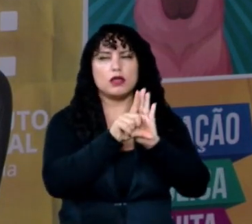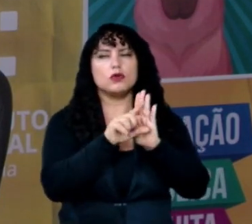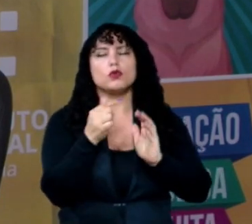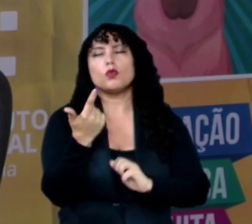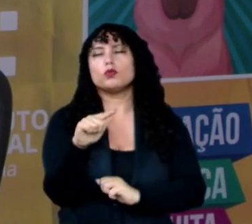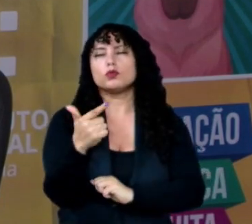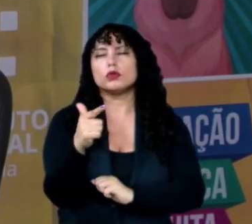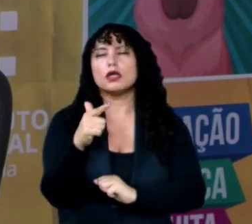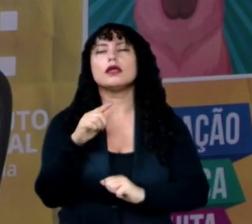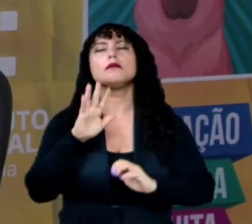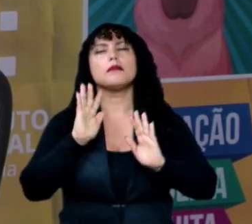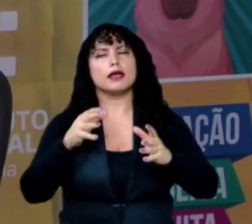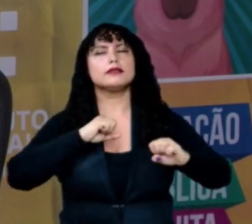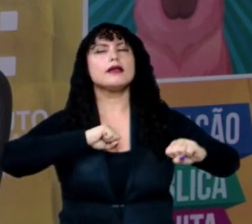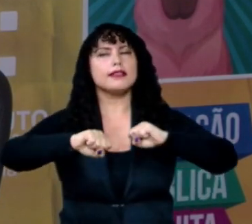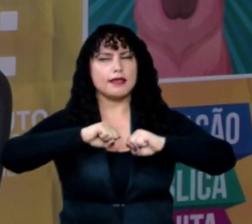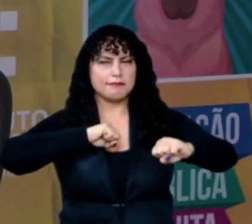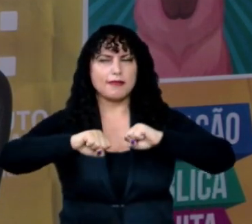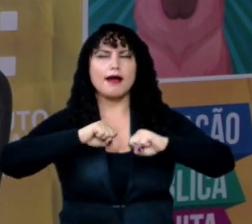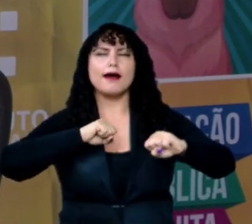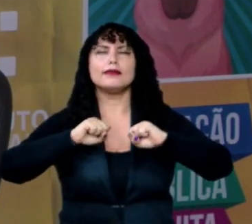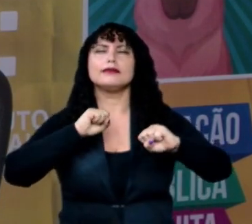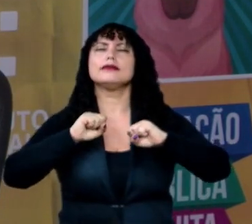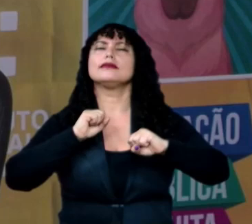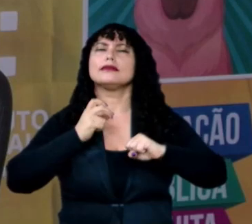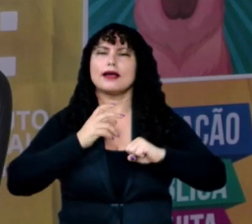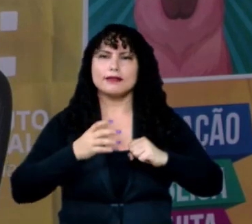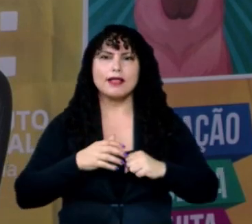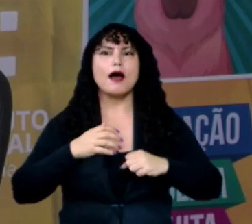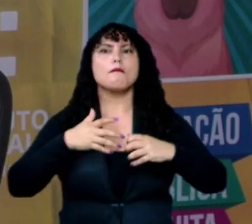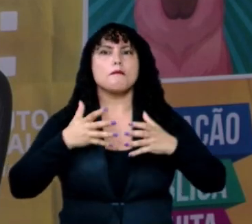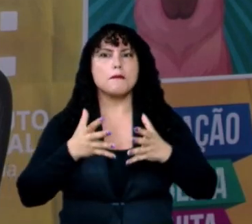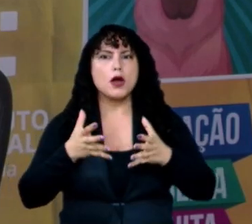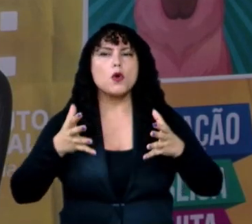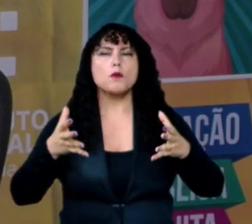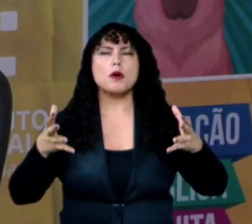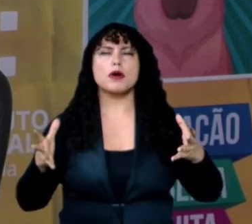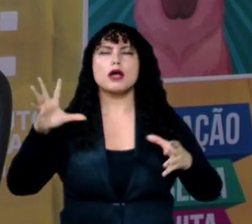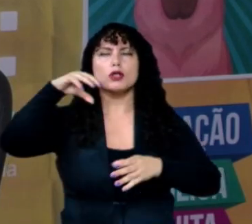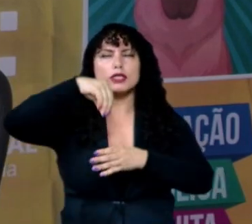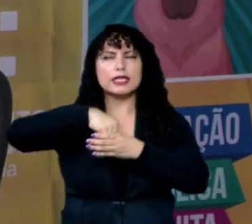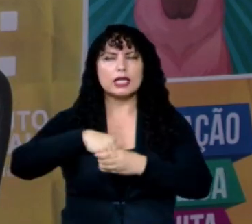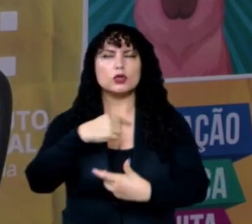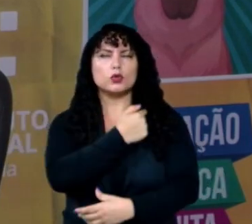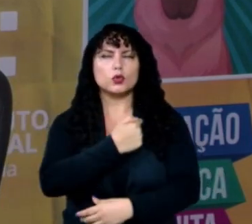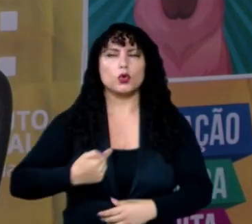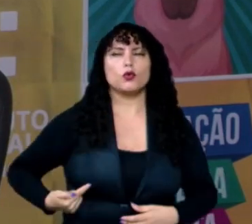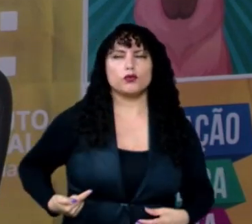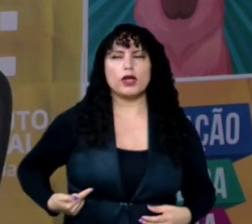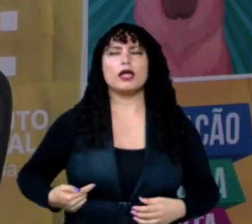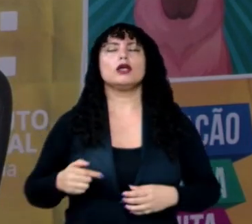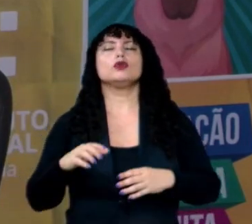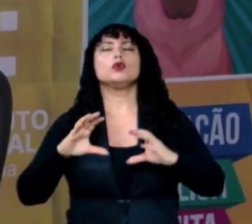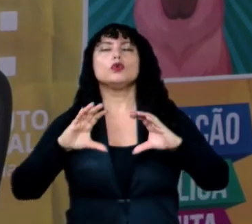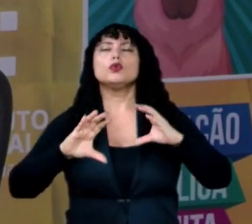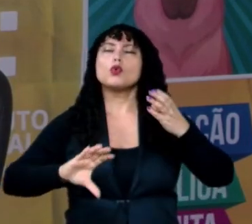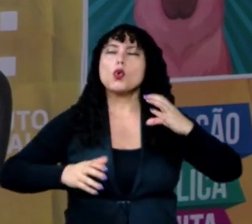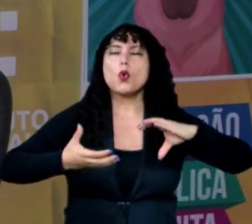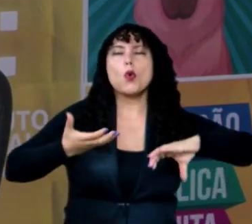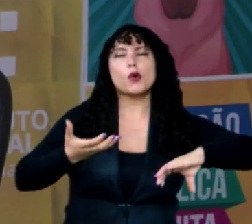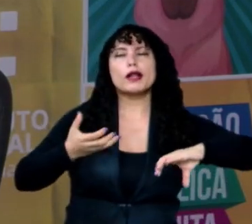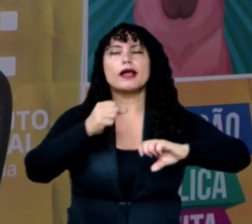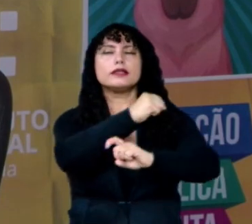tem um debate que está se tornando cada vez mais robusto dentro do governo, no Congresso,